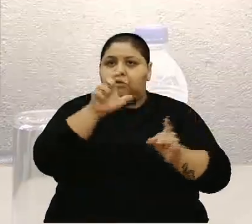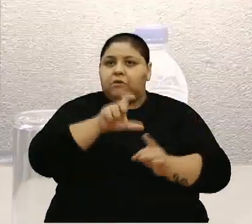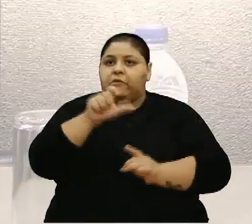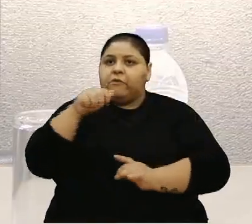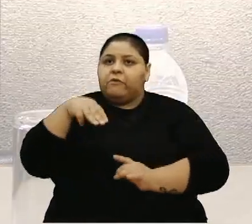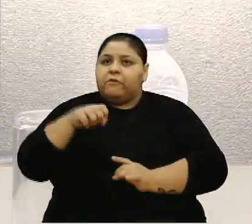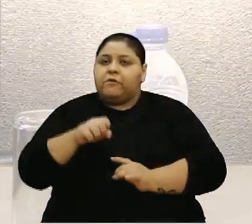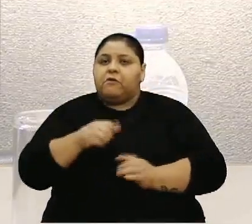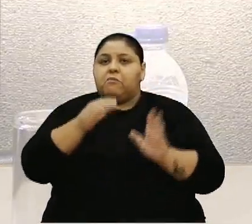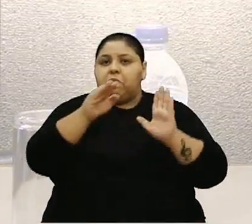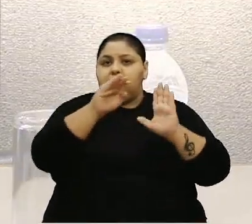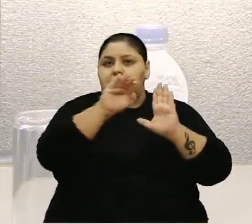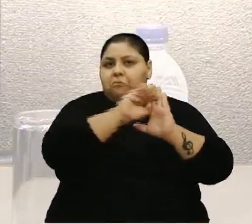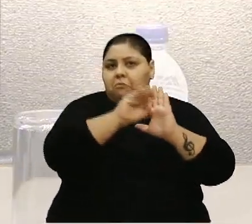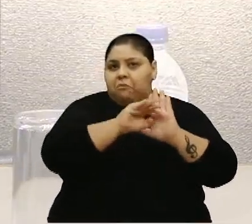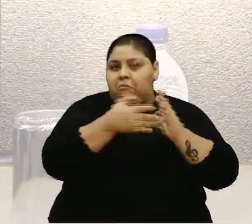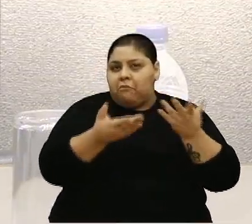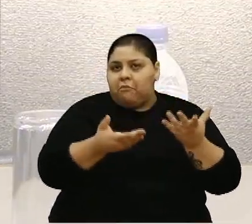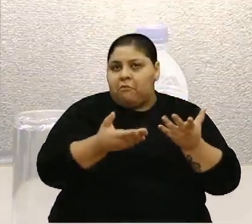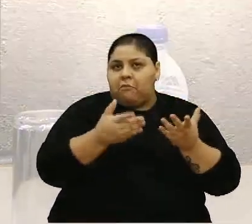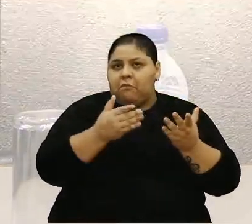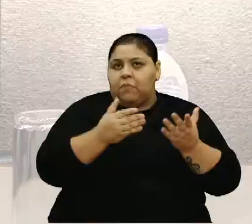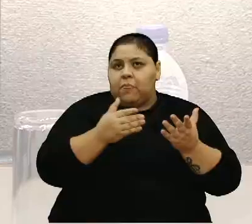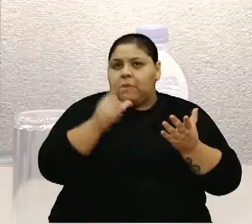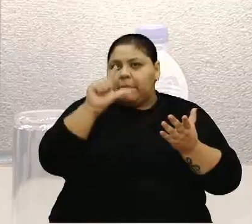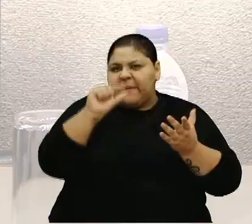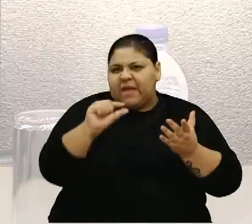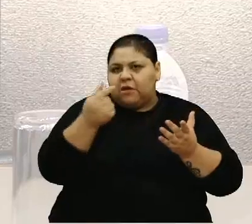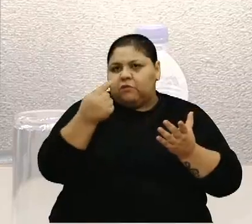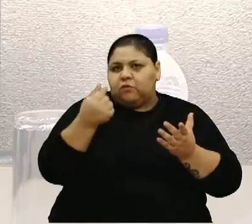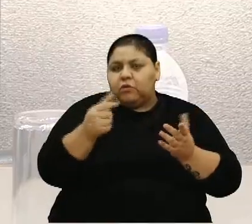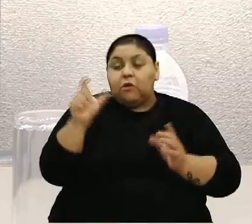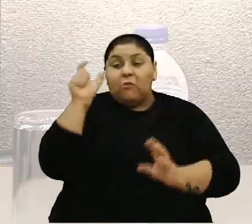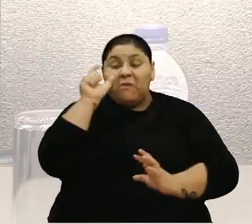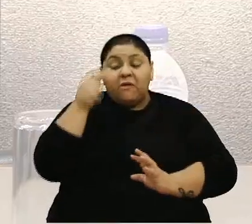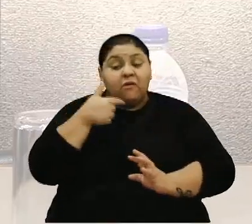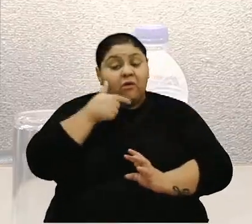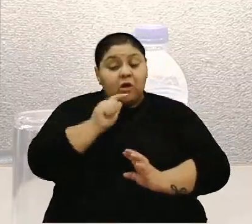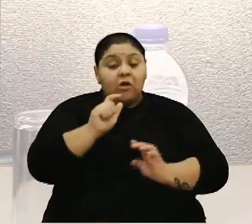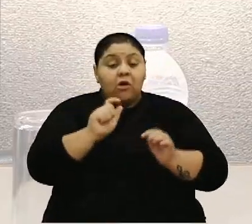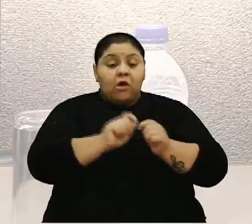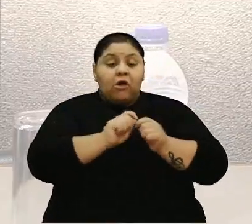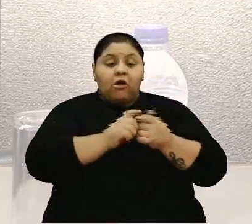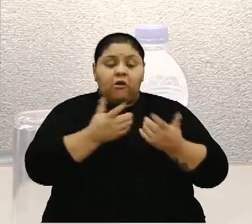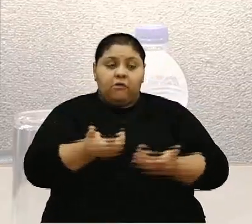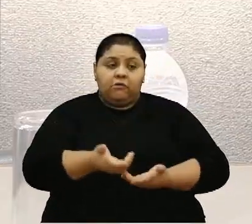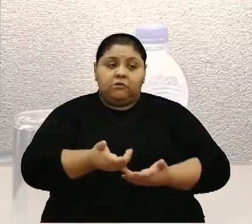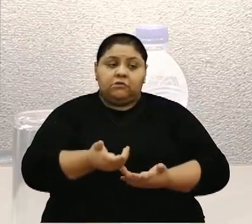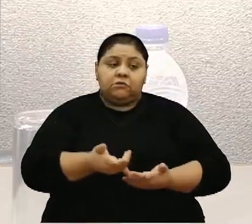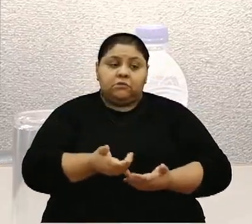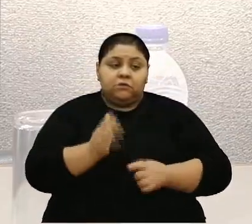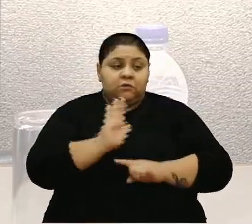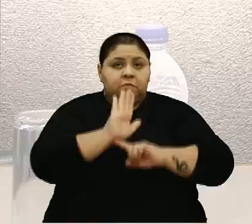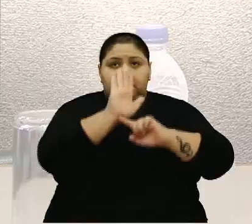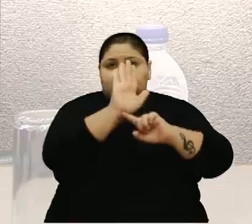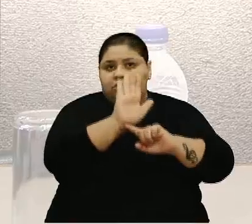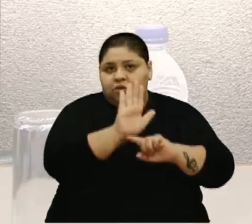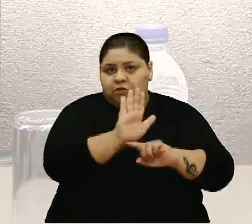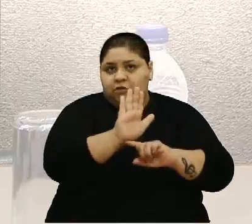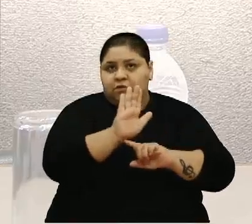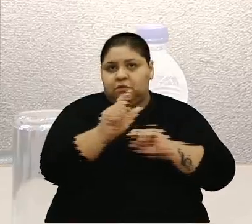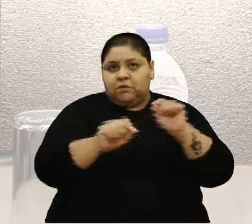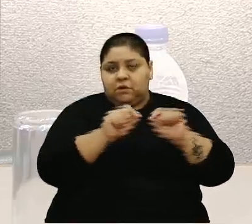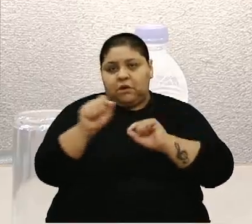plano custe, digamos assim, bem barato, né? Para ver se eles conseguem fazer com que, para ajudar no caso, né? Que quem